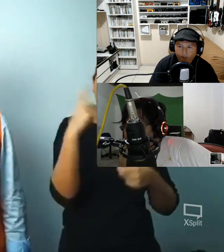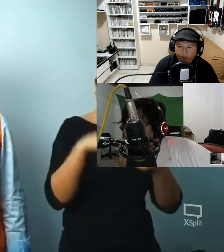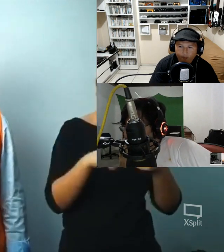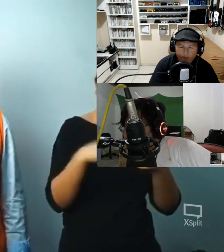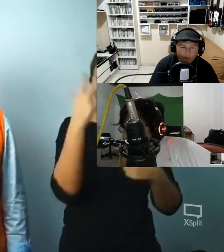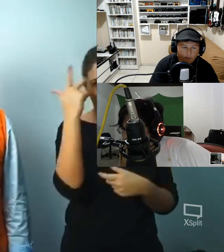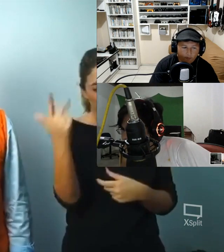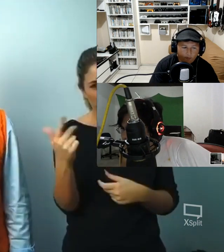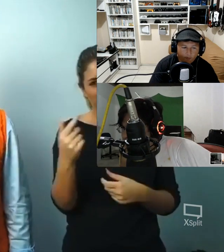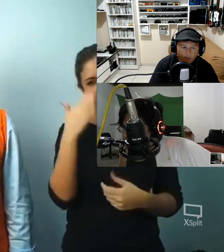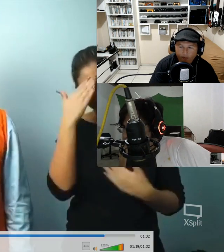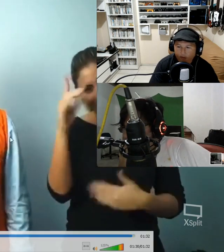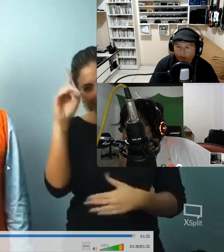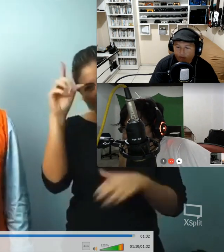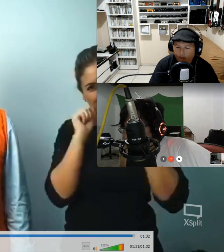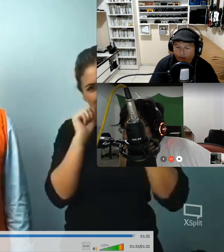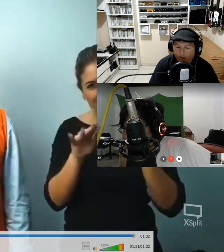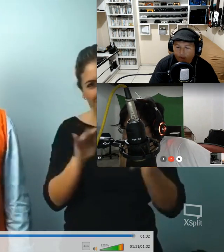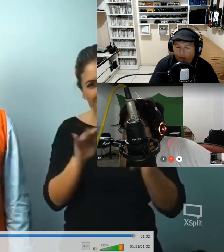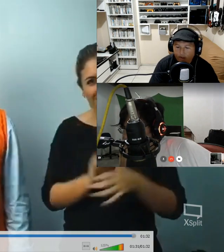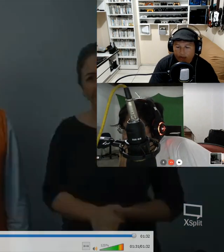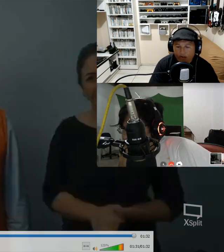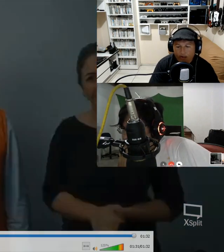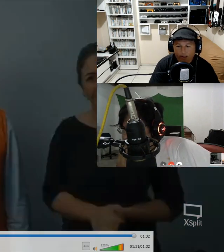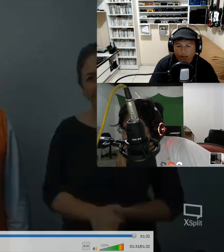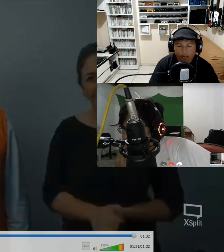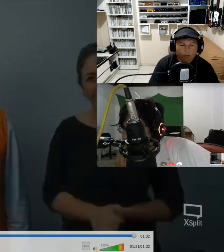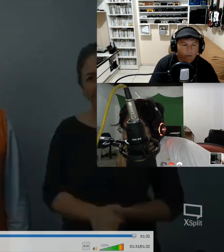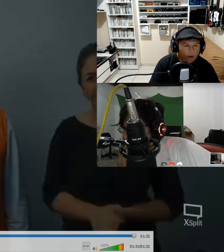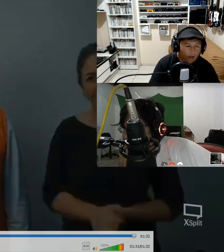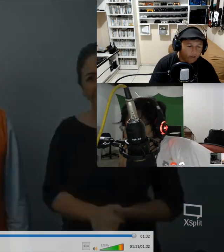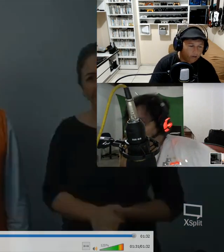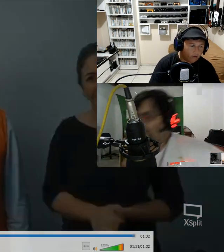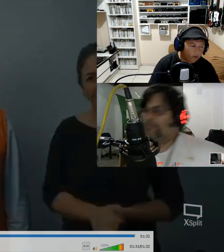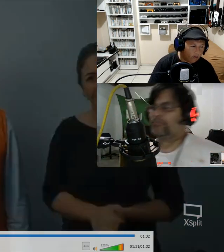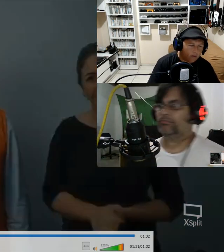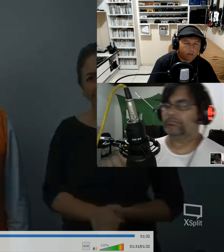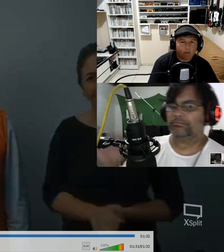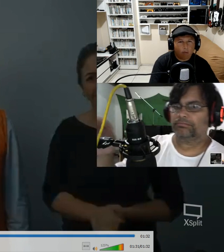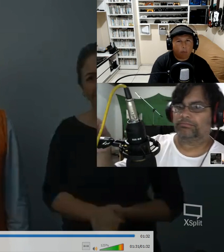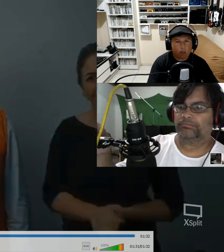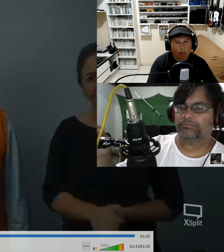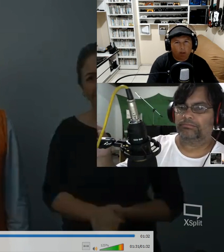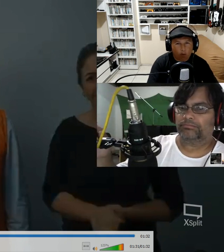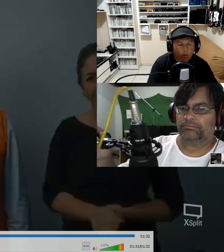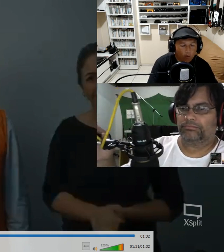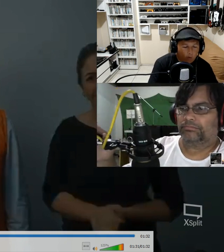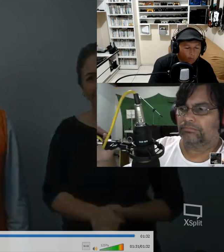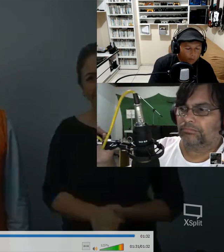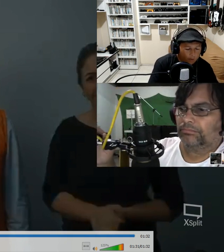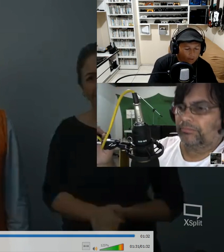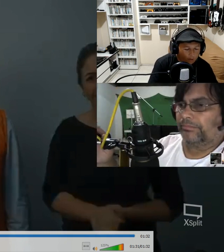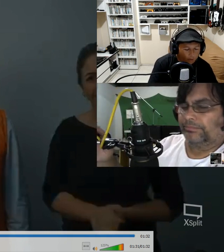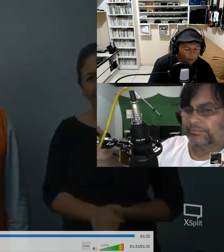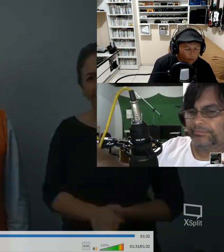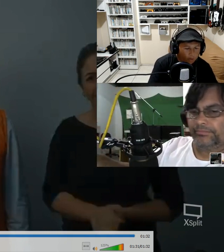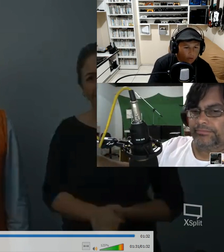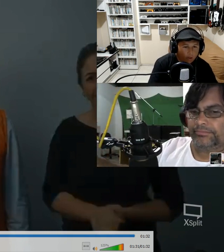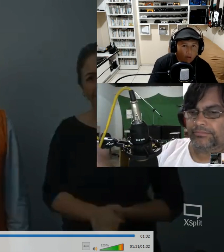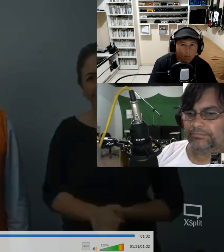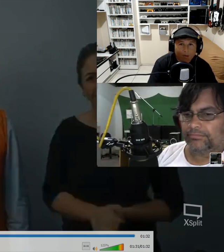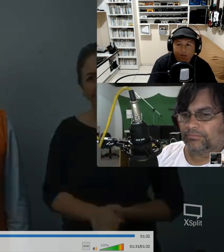Muito obrigado, fiquem com Deus. Assim, ó, eu vou falar, não vou puxar, não tô puxando o saco do